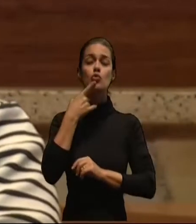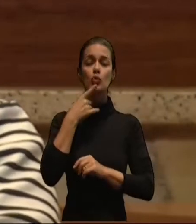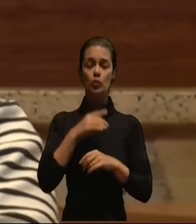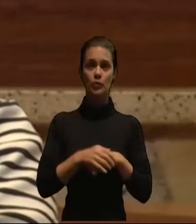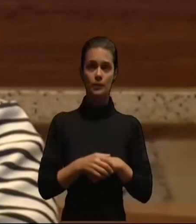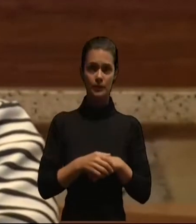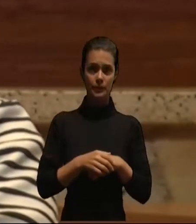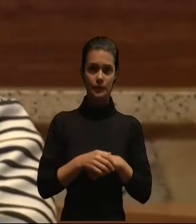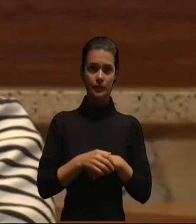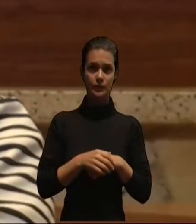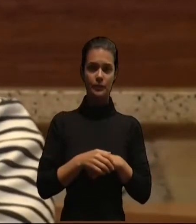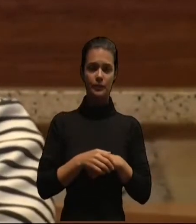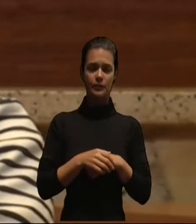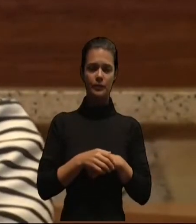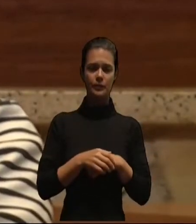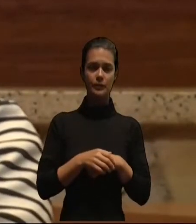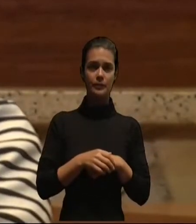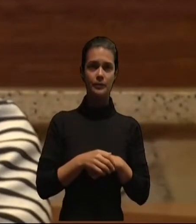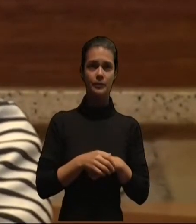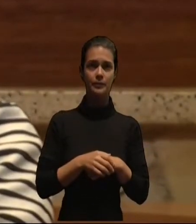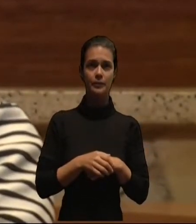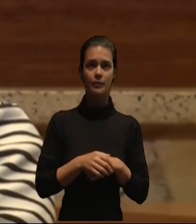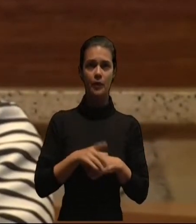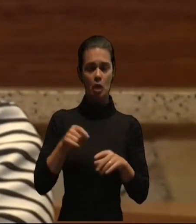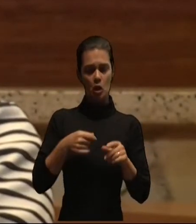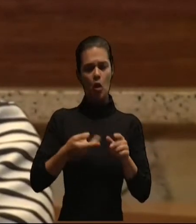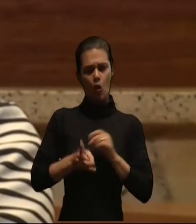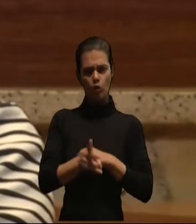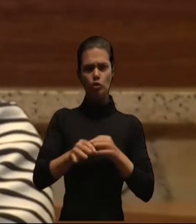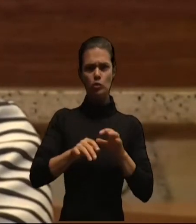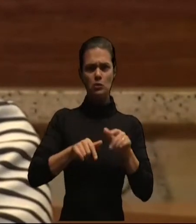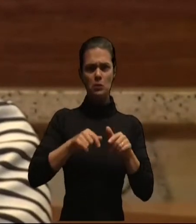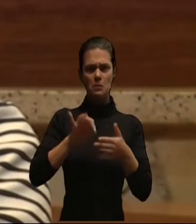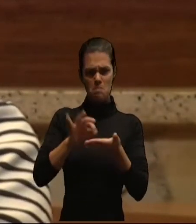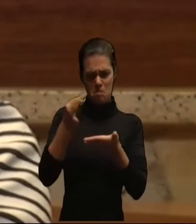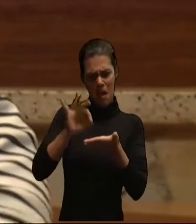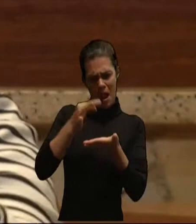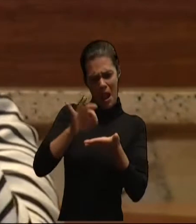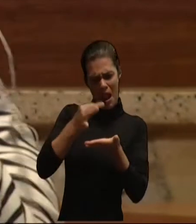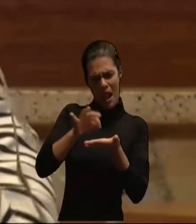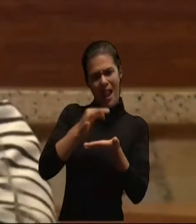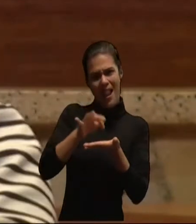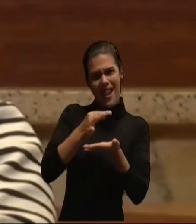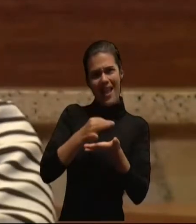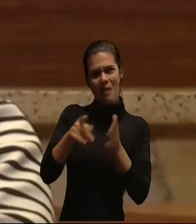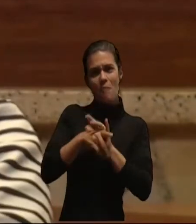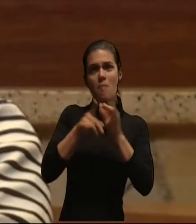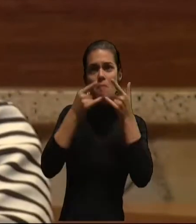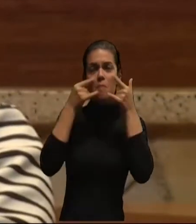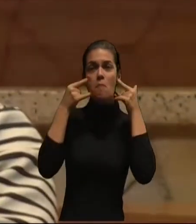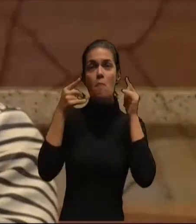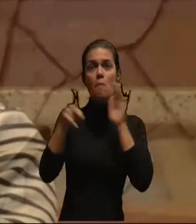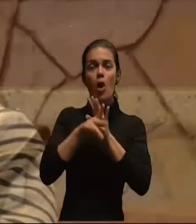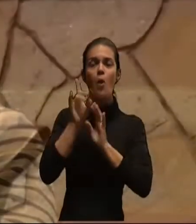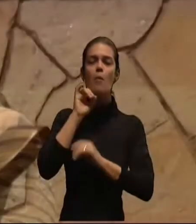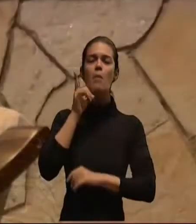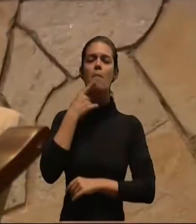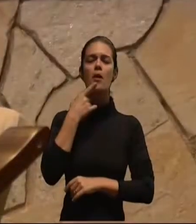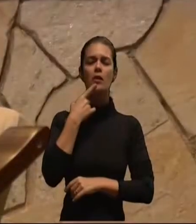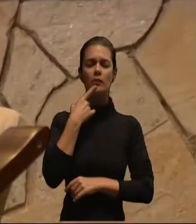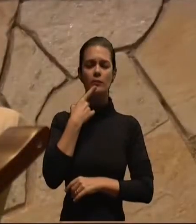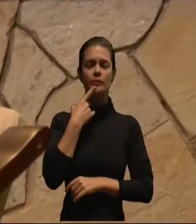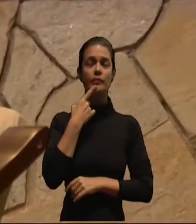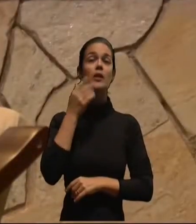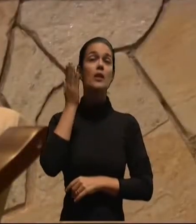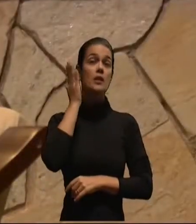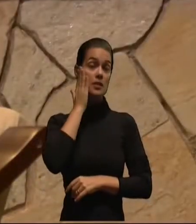essas máscaras, estamos trabalhando bastante nisso, e nós cremos que é um trabalho